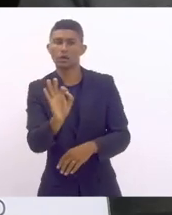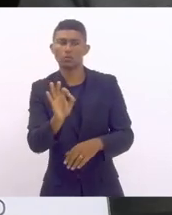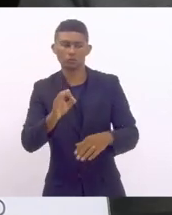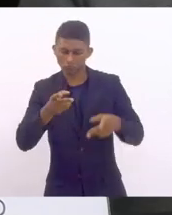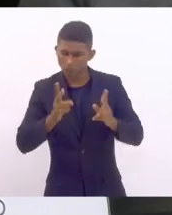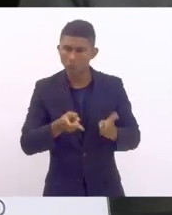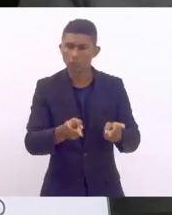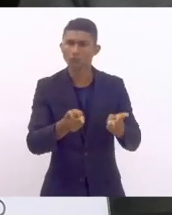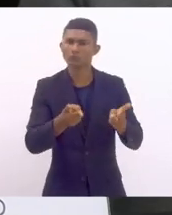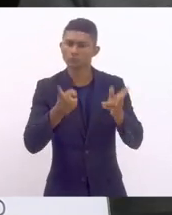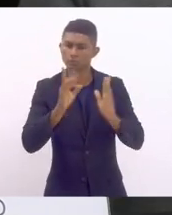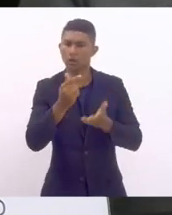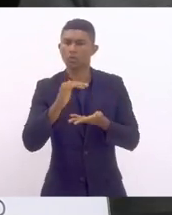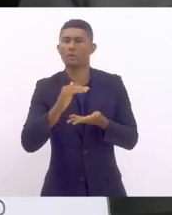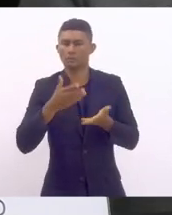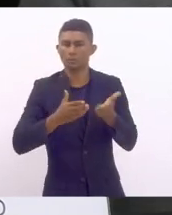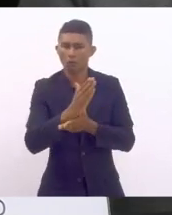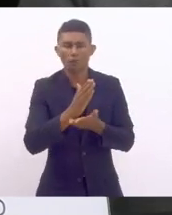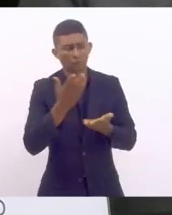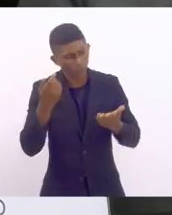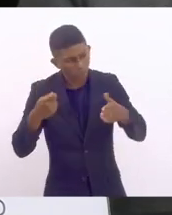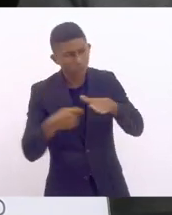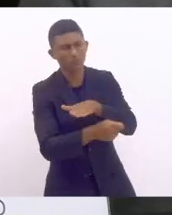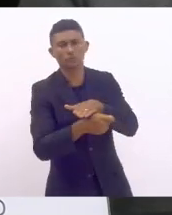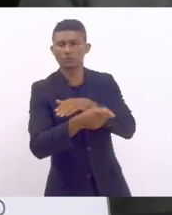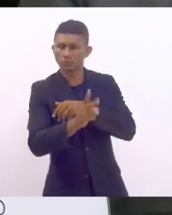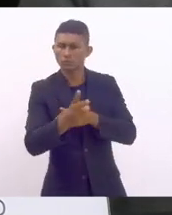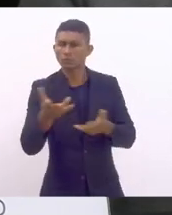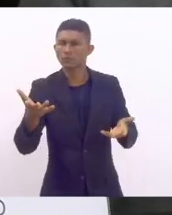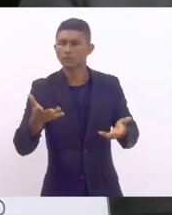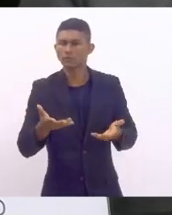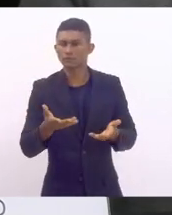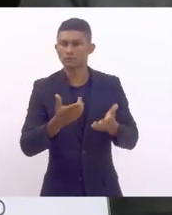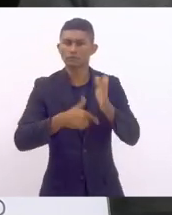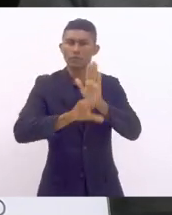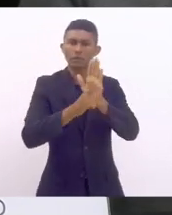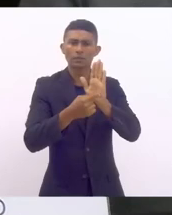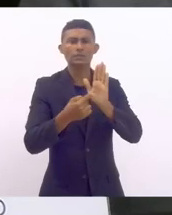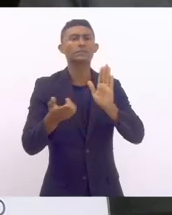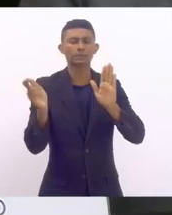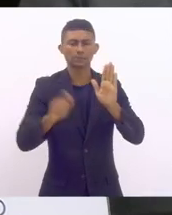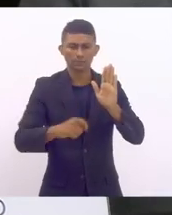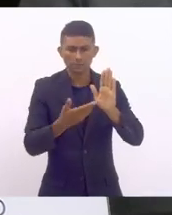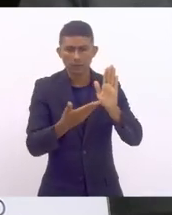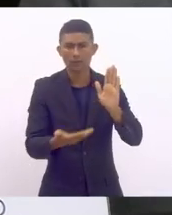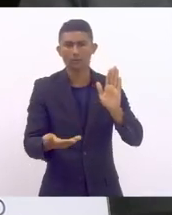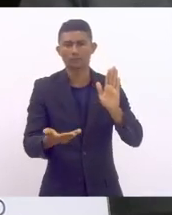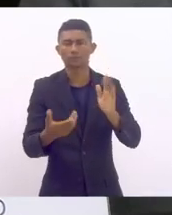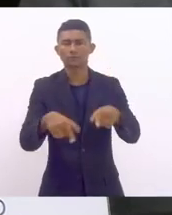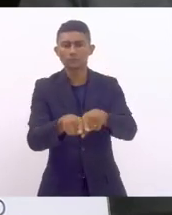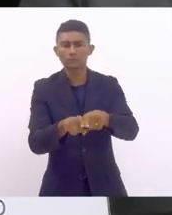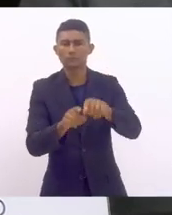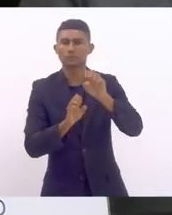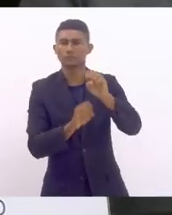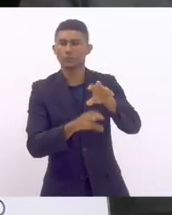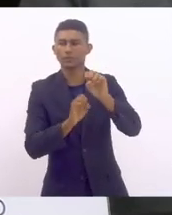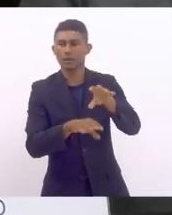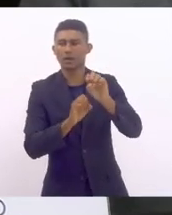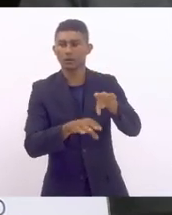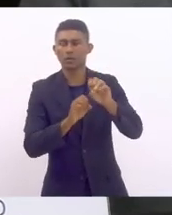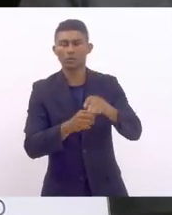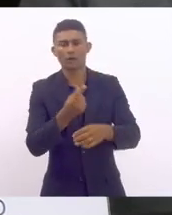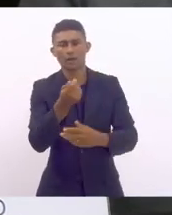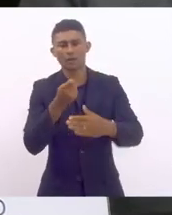foi aprovado por exemplo né Será que nós não temos como vincular os recursos da educação alguma